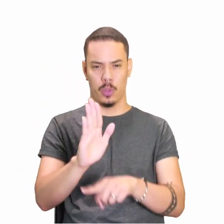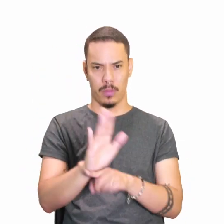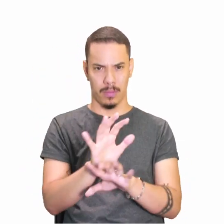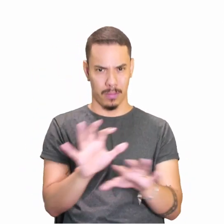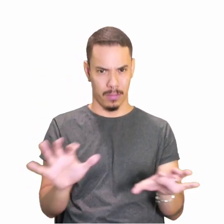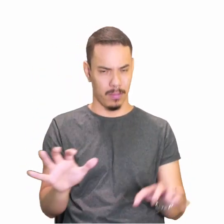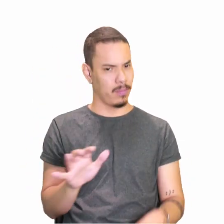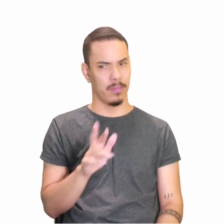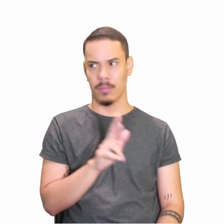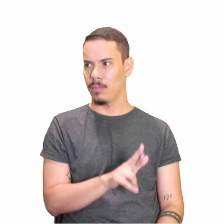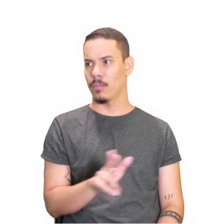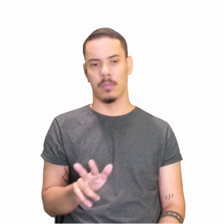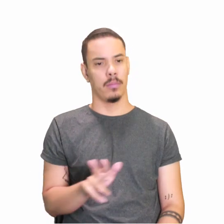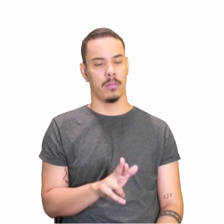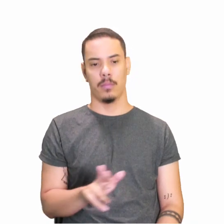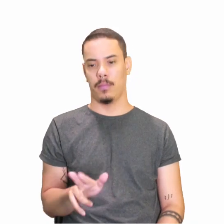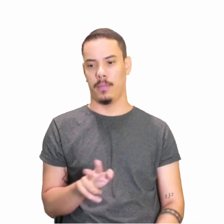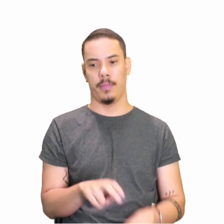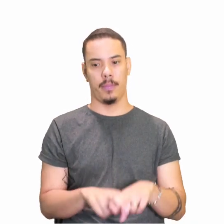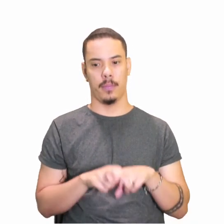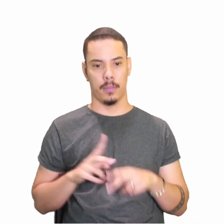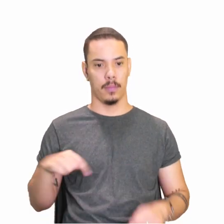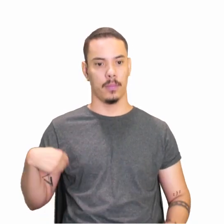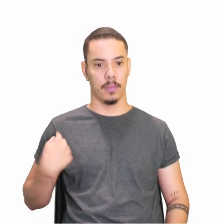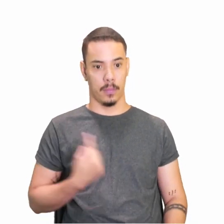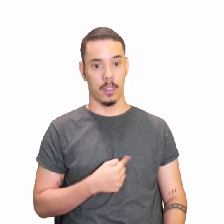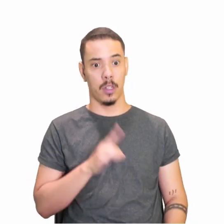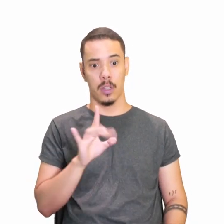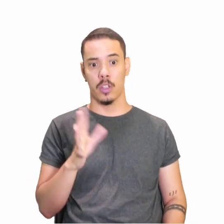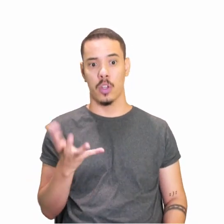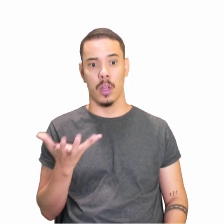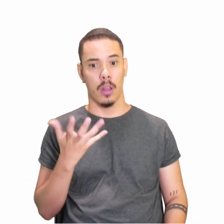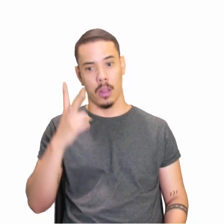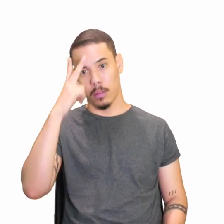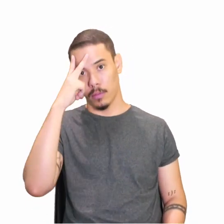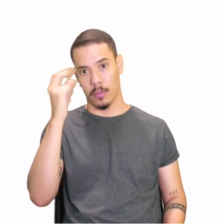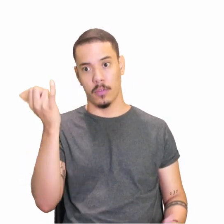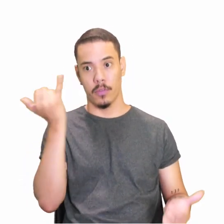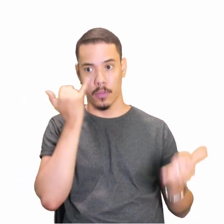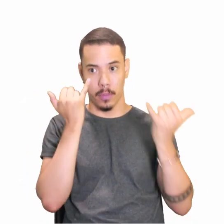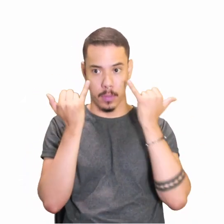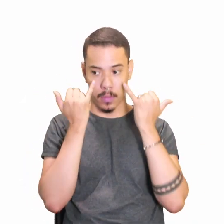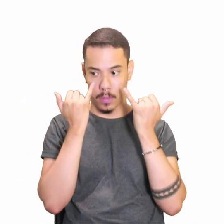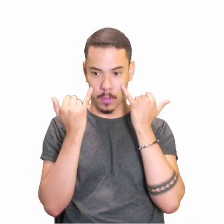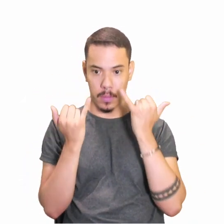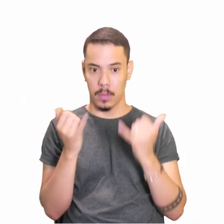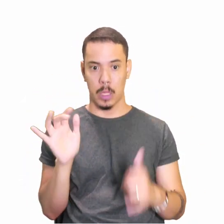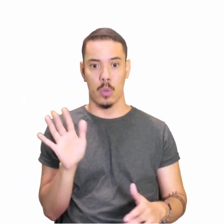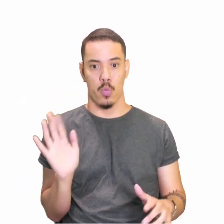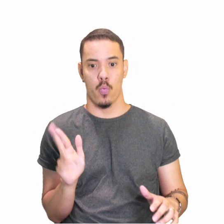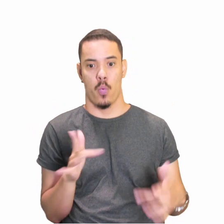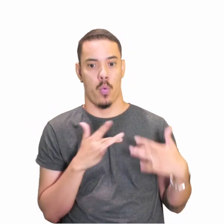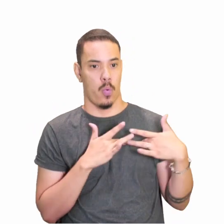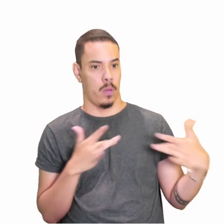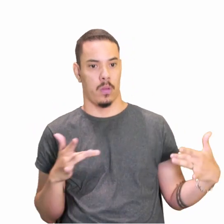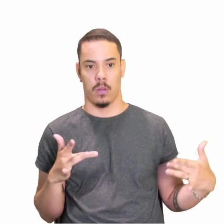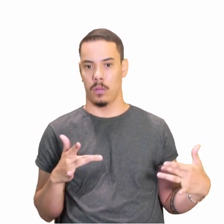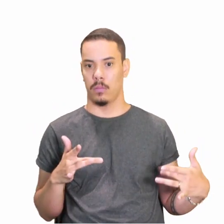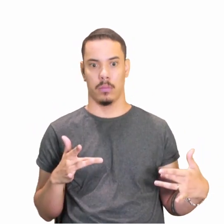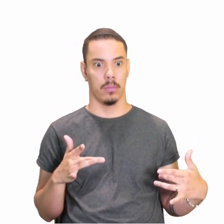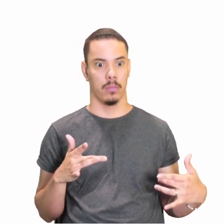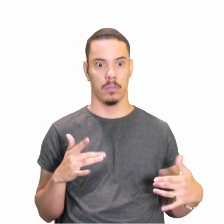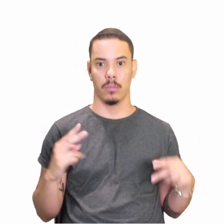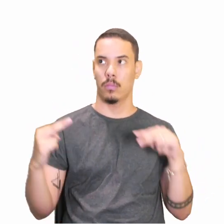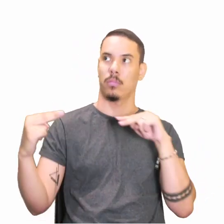Não, gente, ele está normalmente ali, tranquilo, ele só quer uma informação. Mas às nem vezes... tá dando de coitadinho, pela expressão já dá